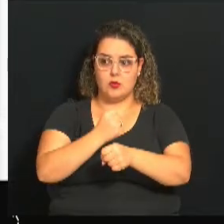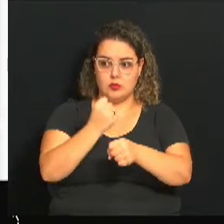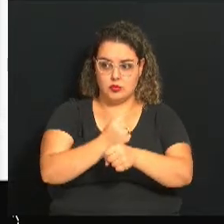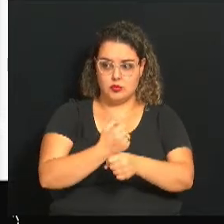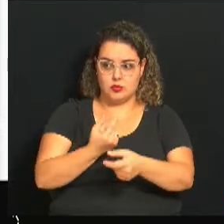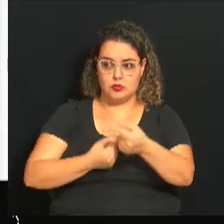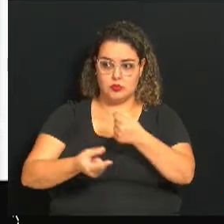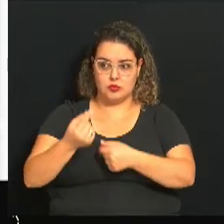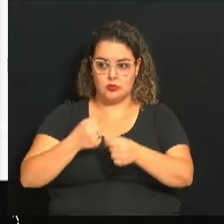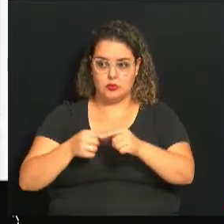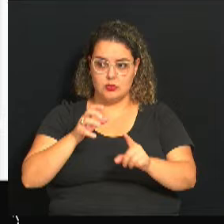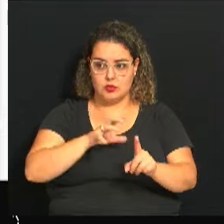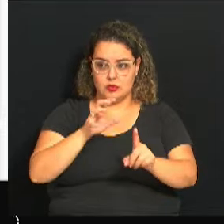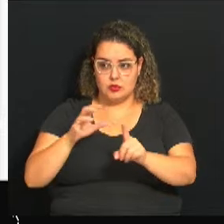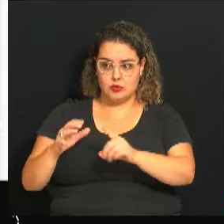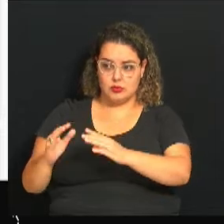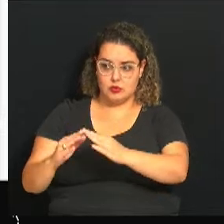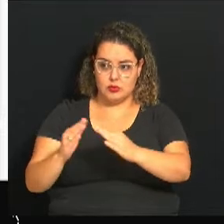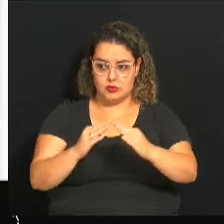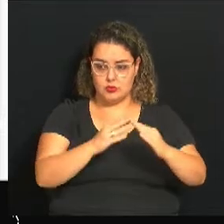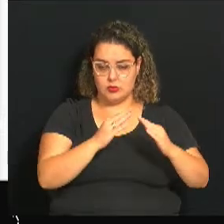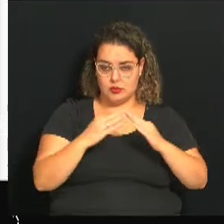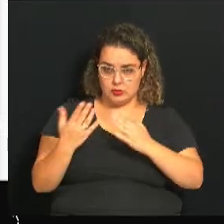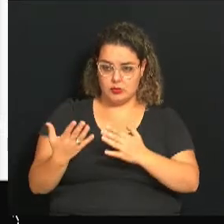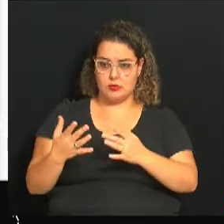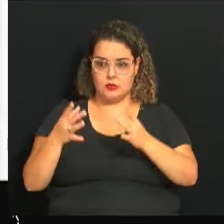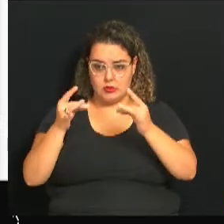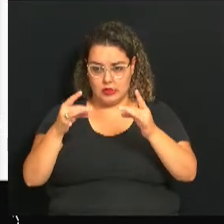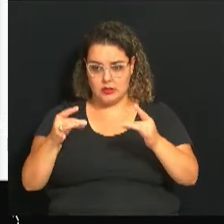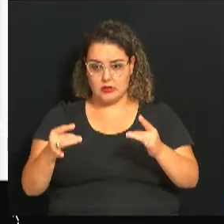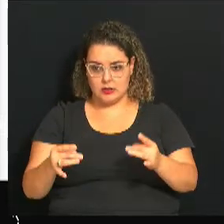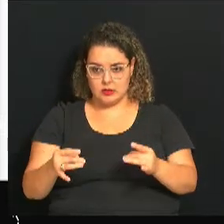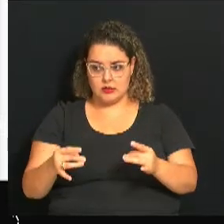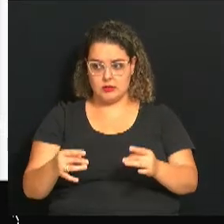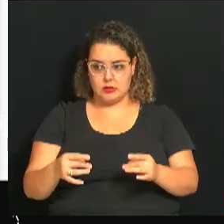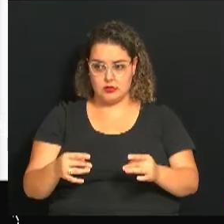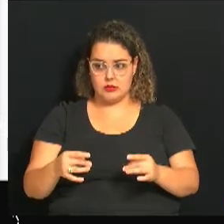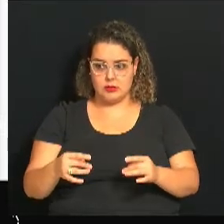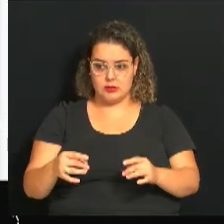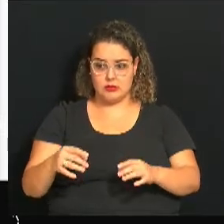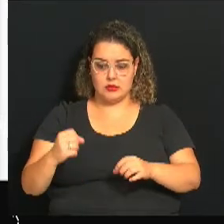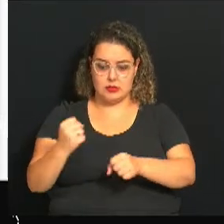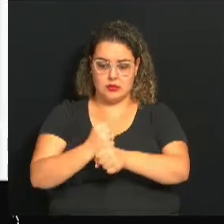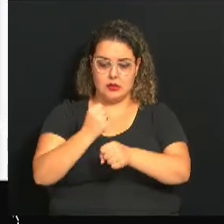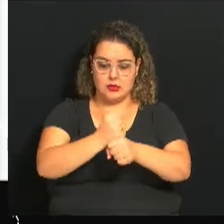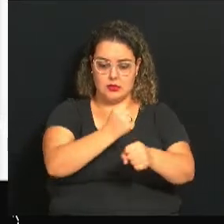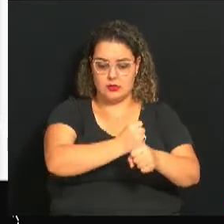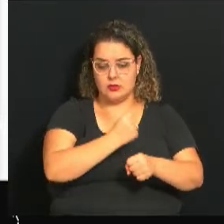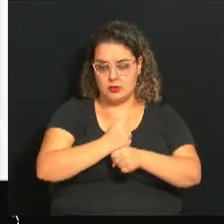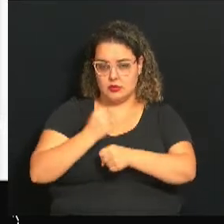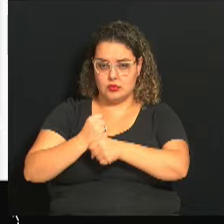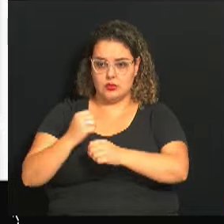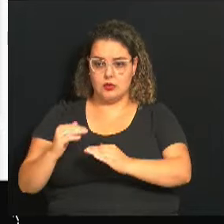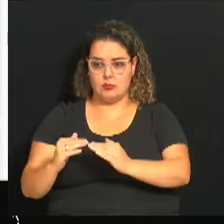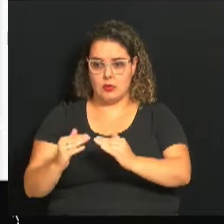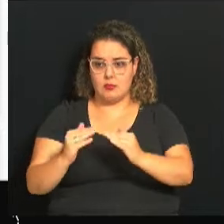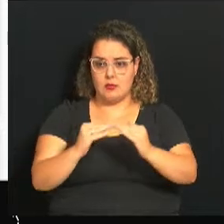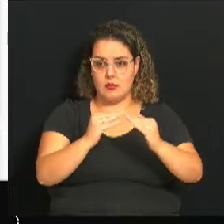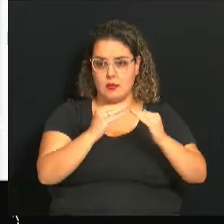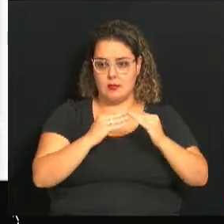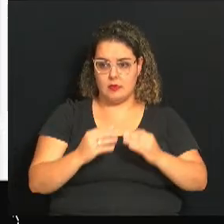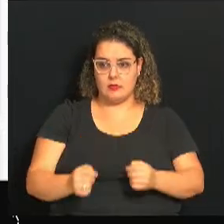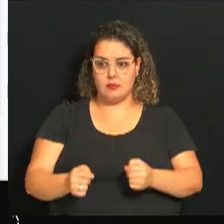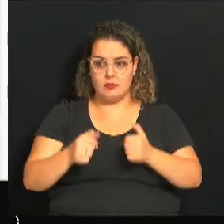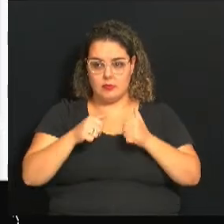de impacto de vizinhança, que são a mitigação desses empreendimentos no território, para recuperar alguns bens públicos